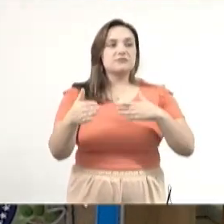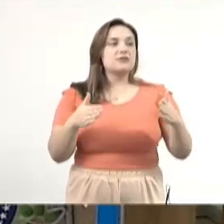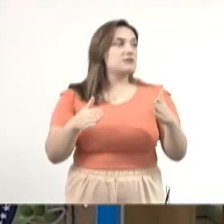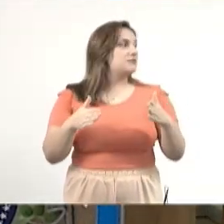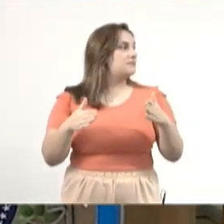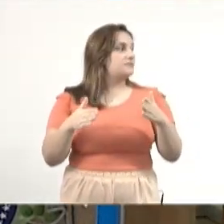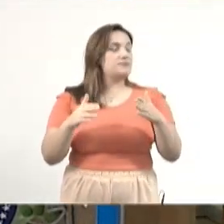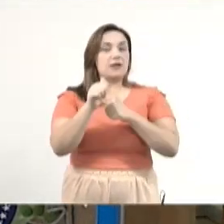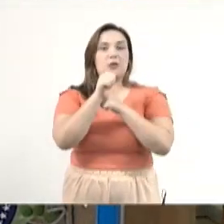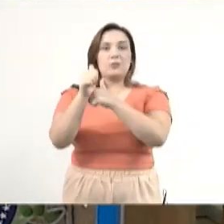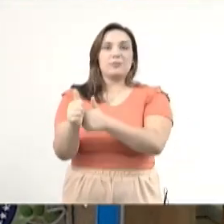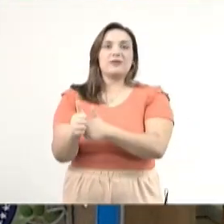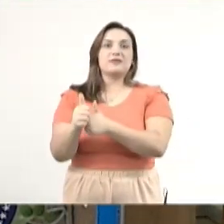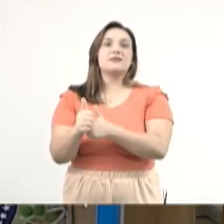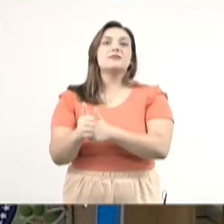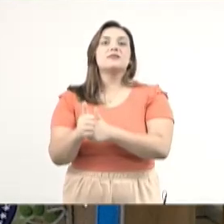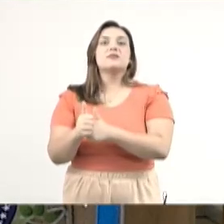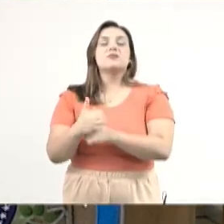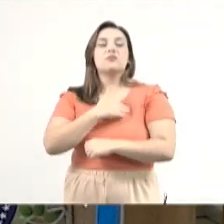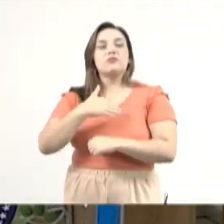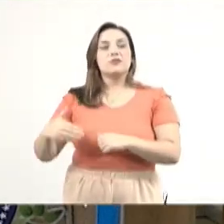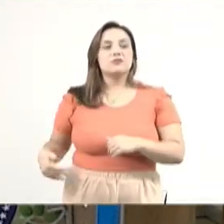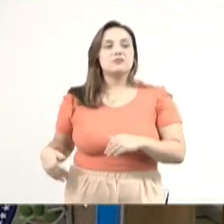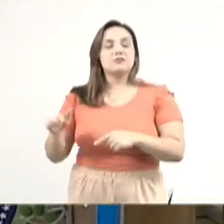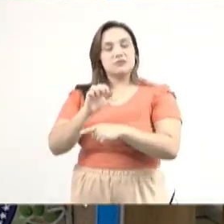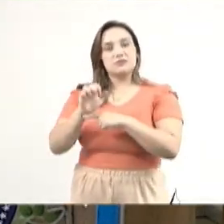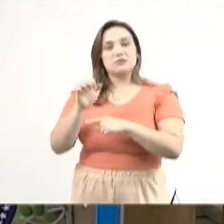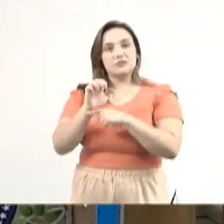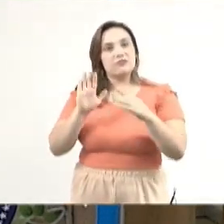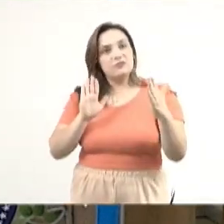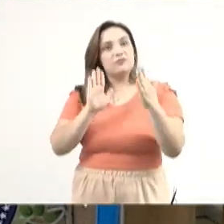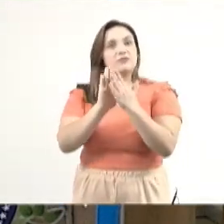acompanhar a gestão do governo do estado a esse